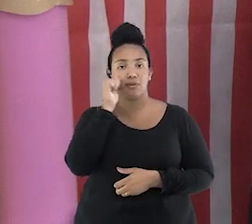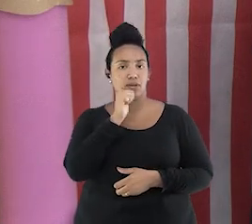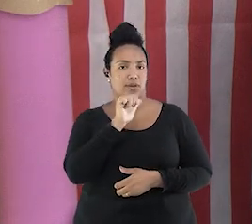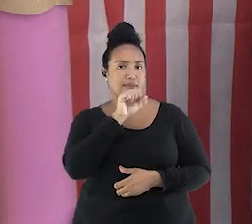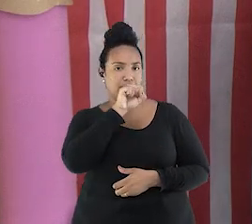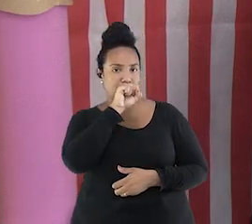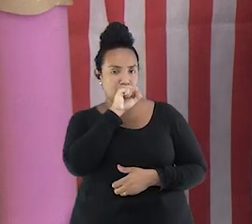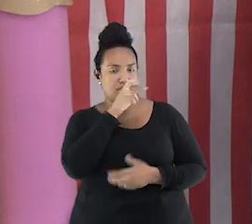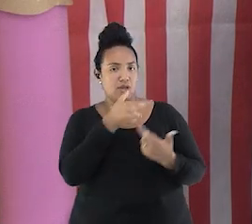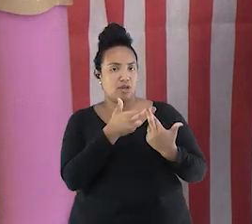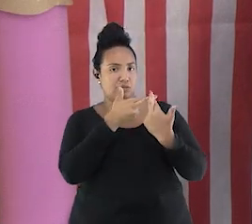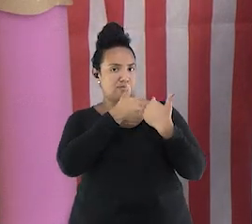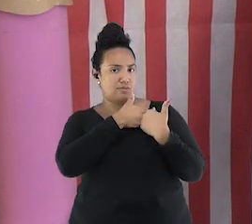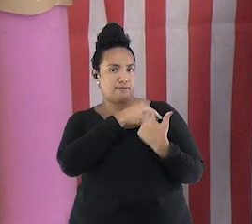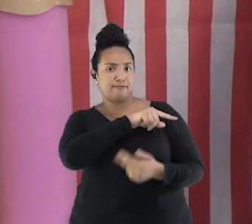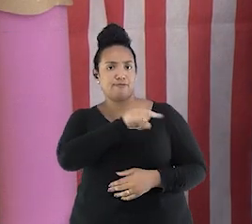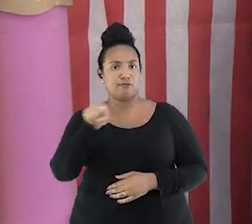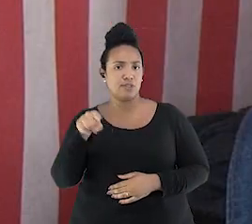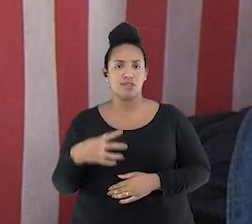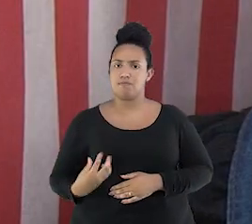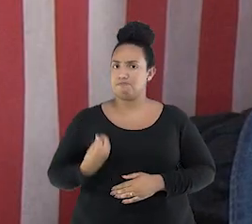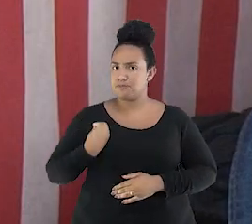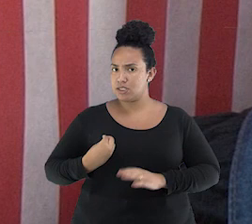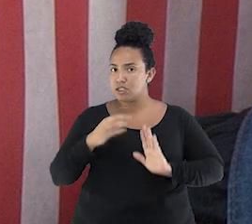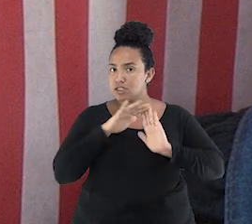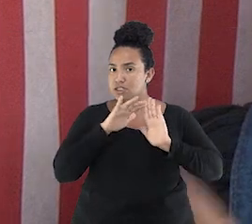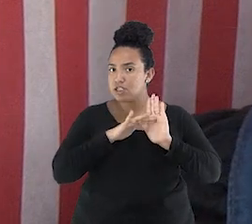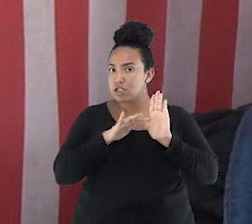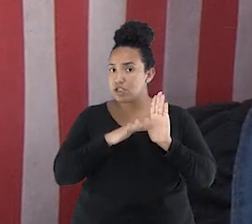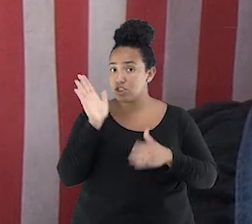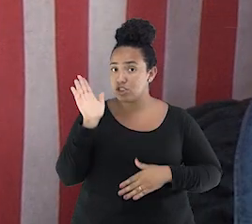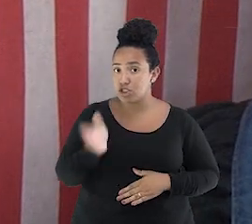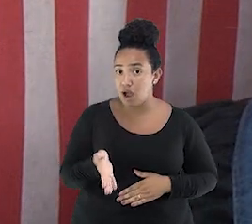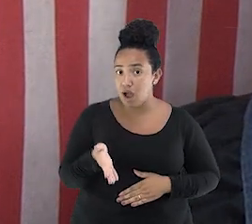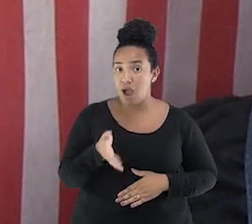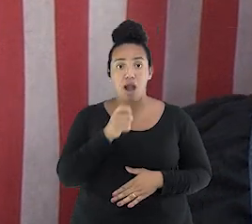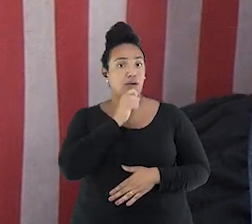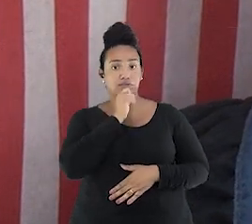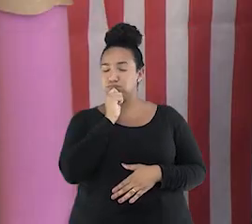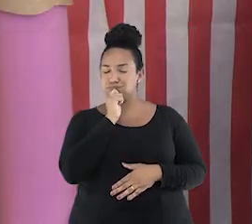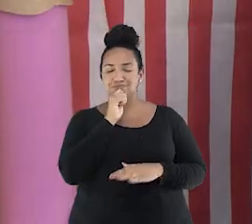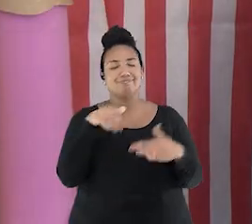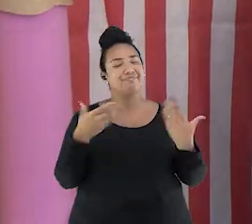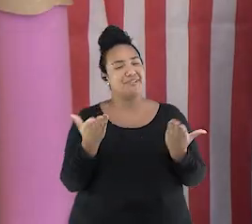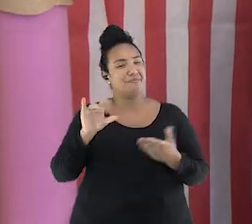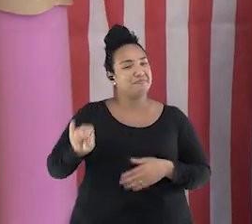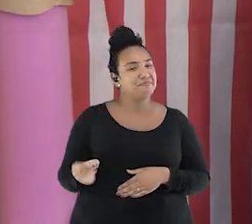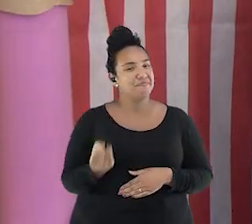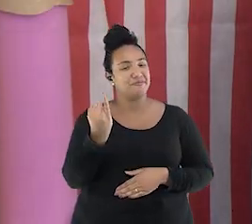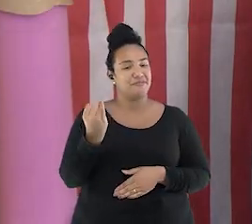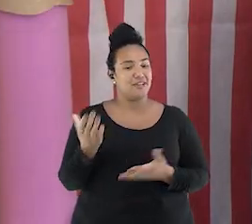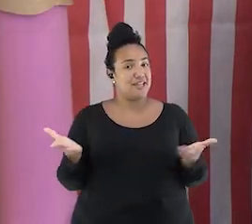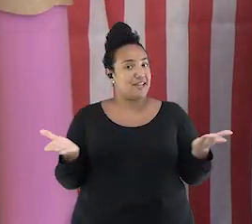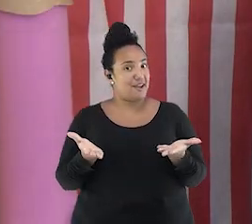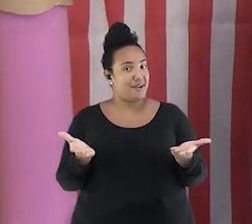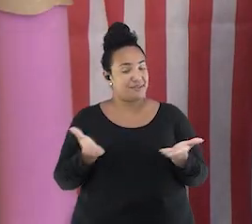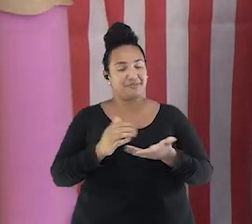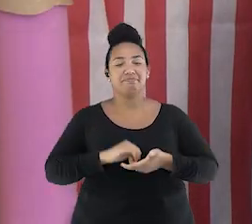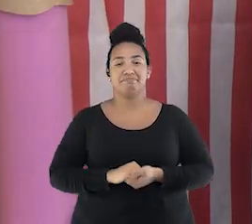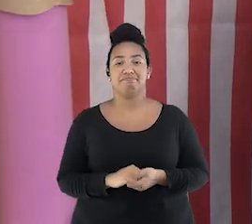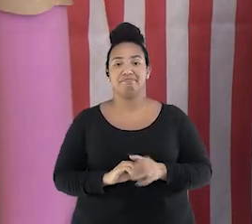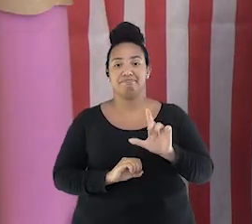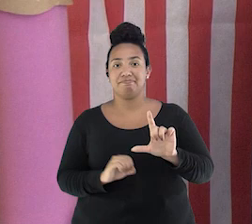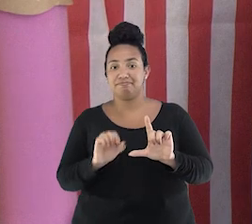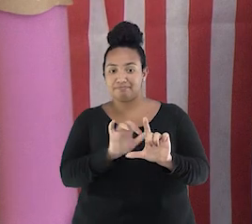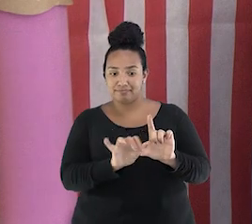marcaram a lista de presença da sua criança? Não? Aproveita e marca agora. Acesse o QR Code que está